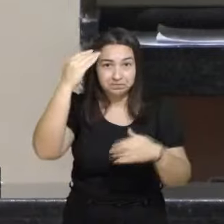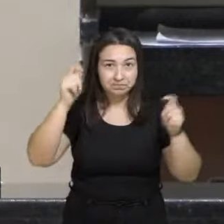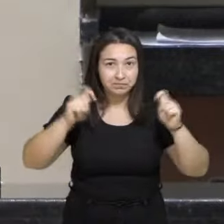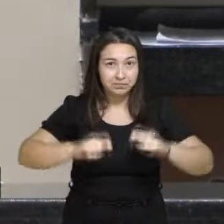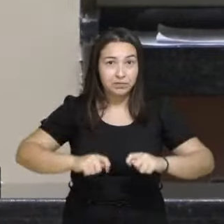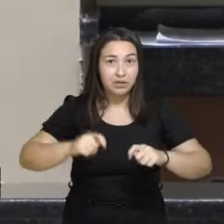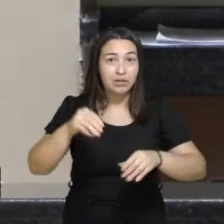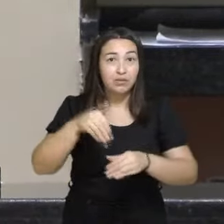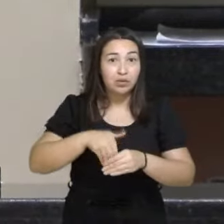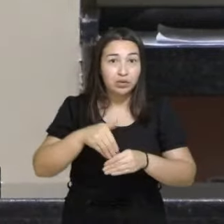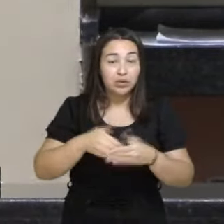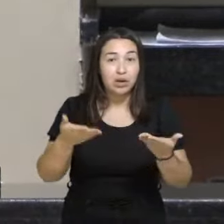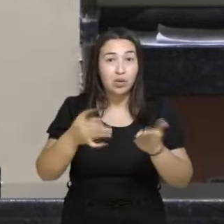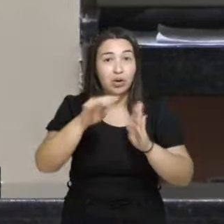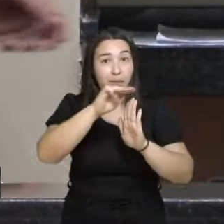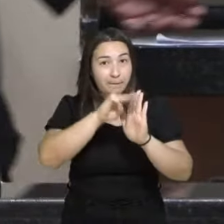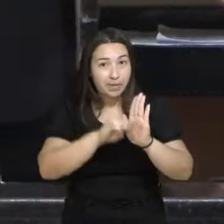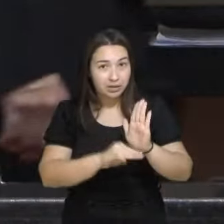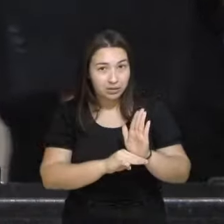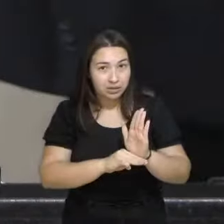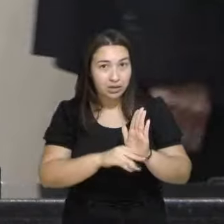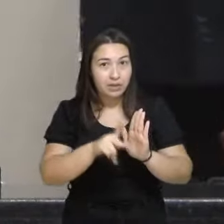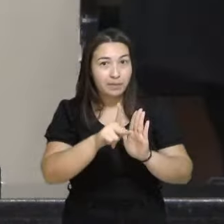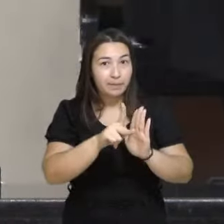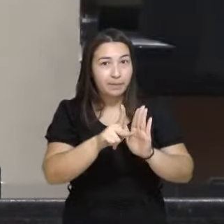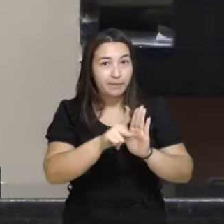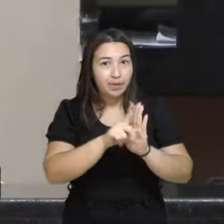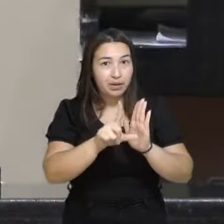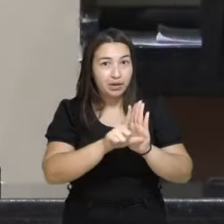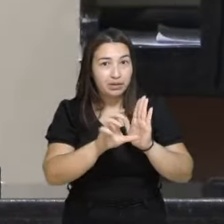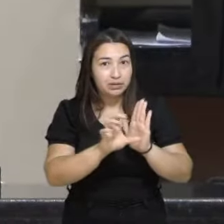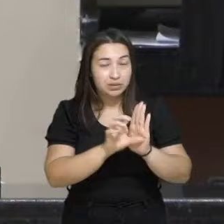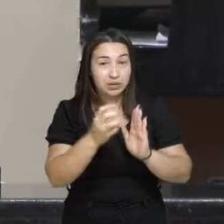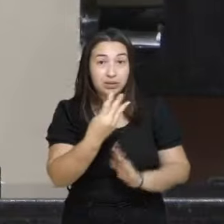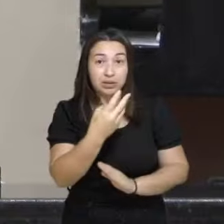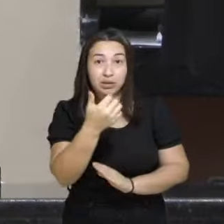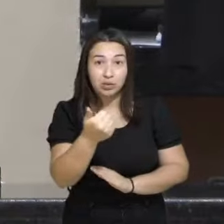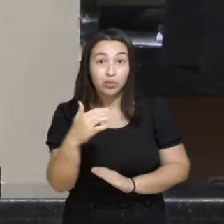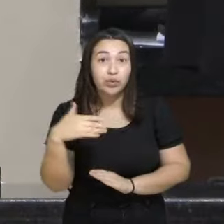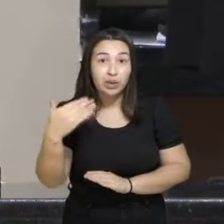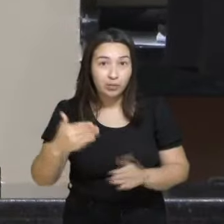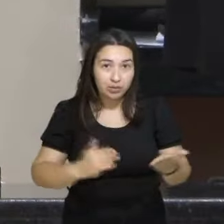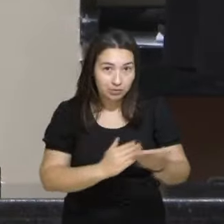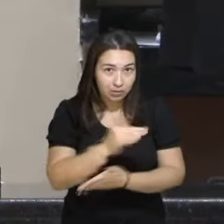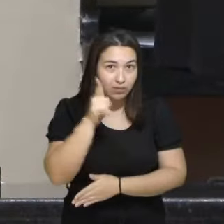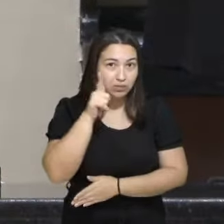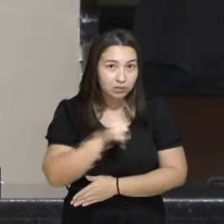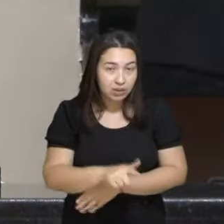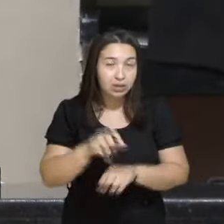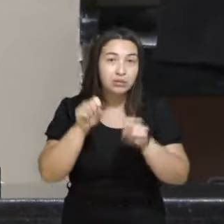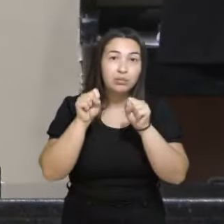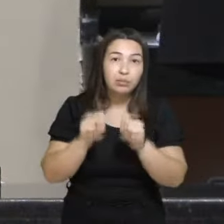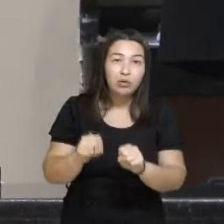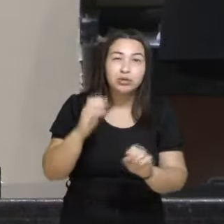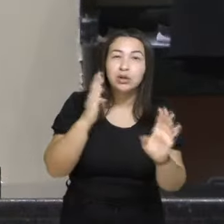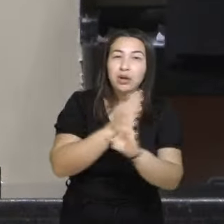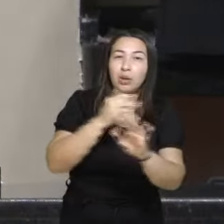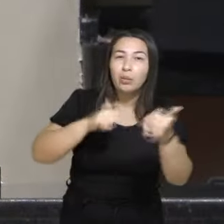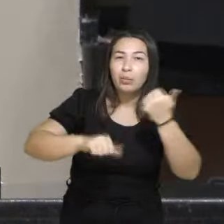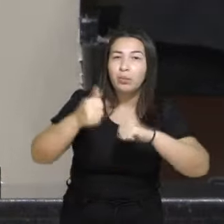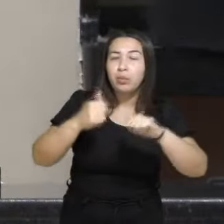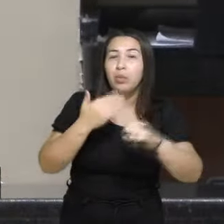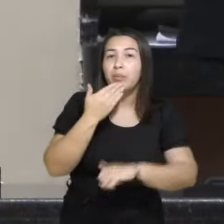votando. Estamos votando a matéria do PLC 31. Na sequência, aprovada a matéria, nós passaremos à análise dos pedidos